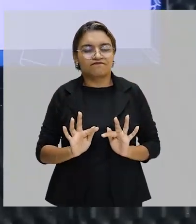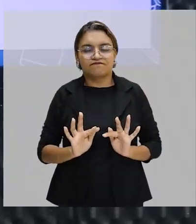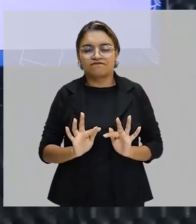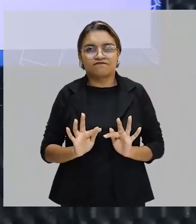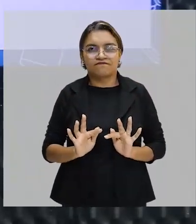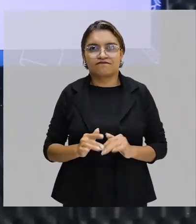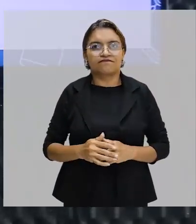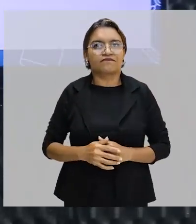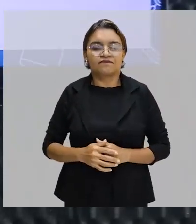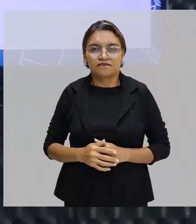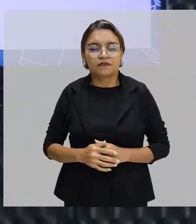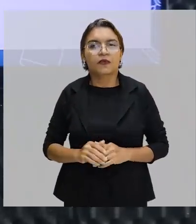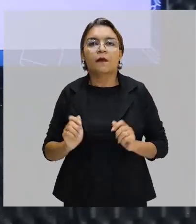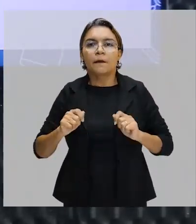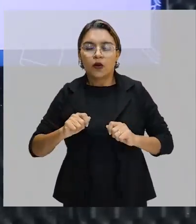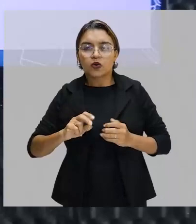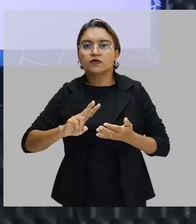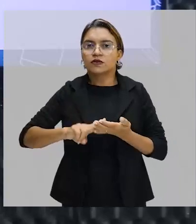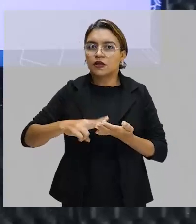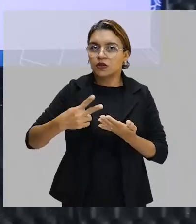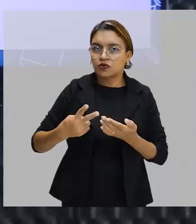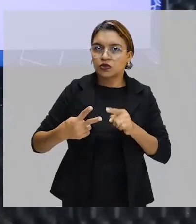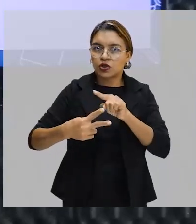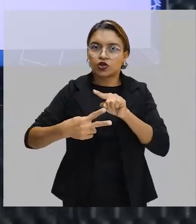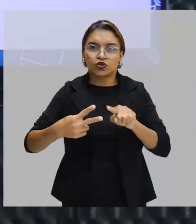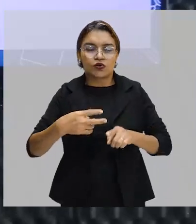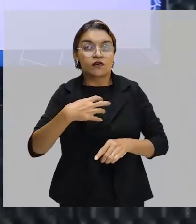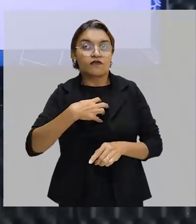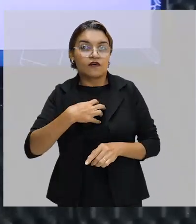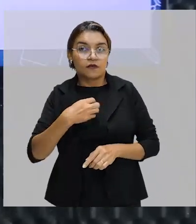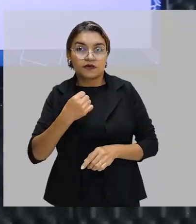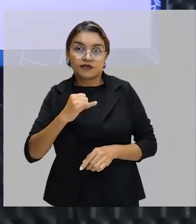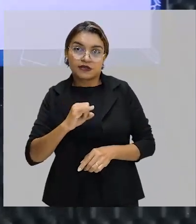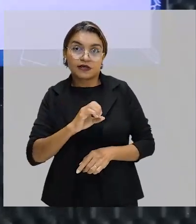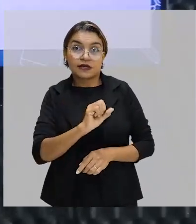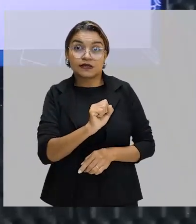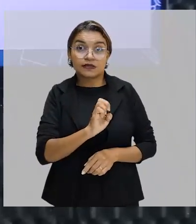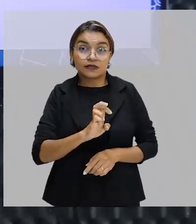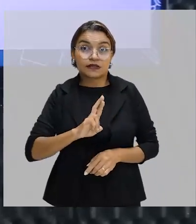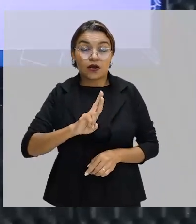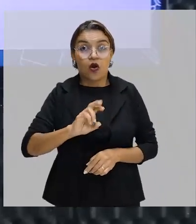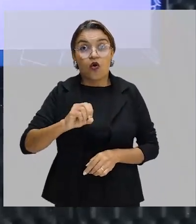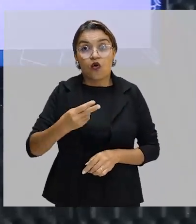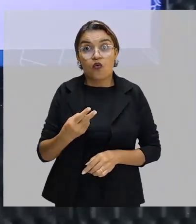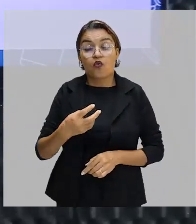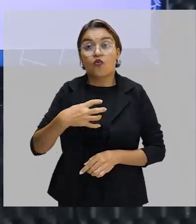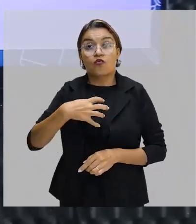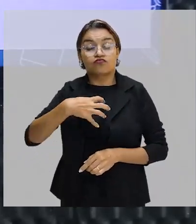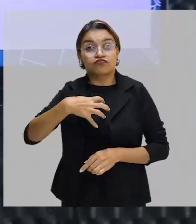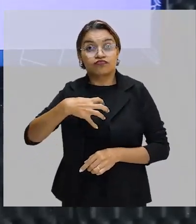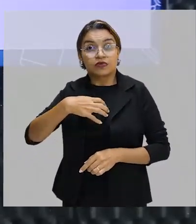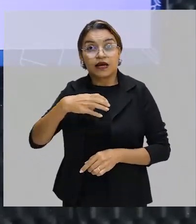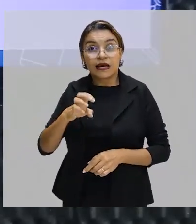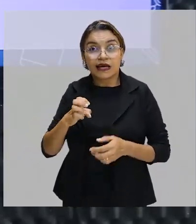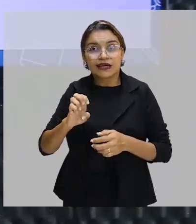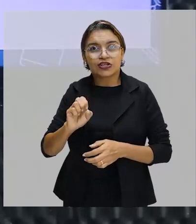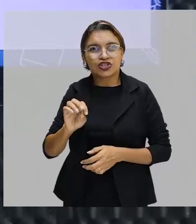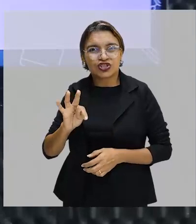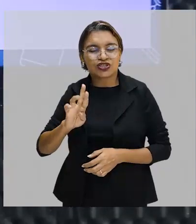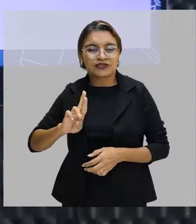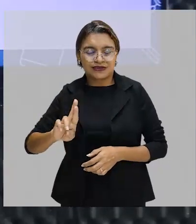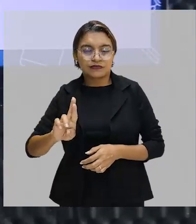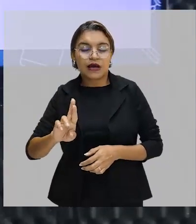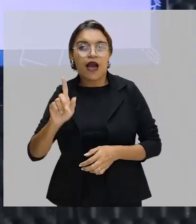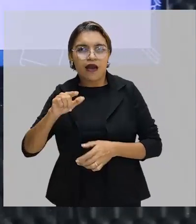Posso traduzir das duas formas. O que vai determinar se é ser ou estar é justamente o contexto. Perceba que na